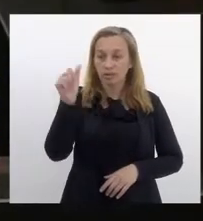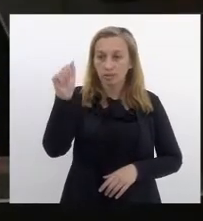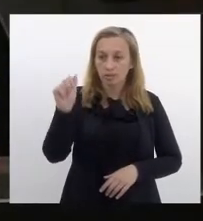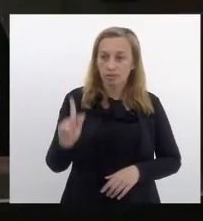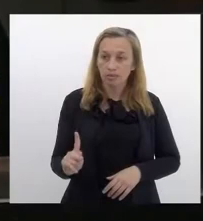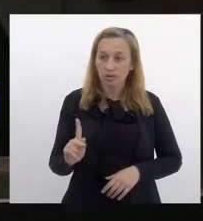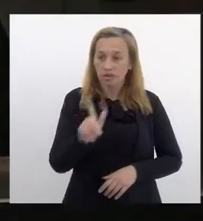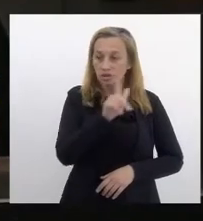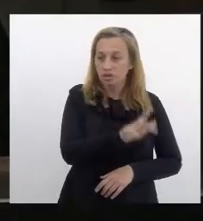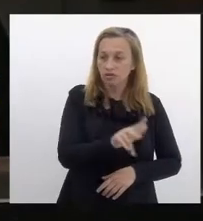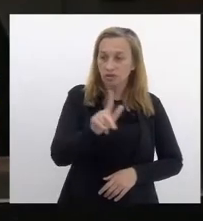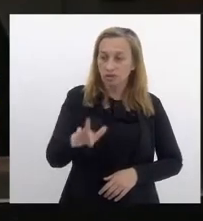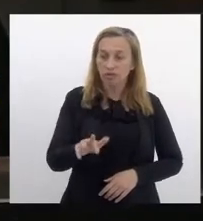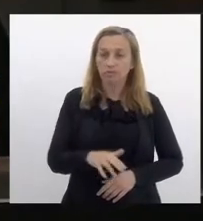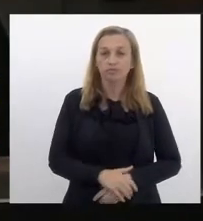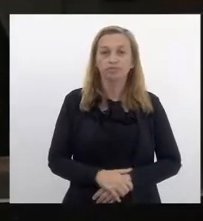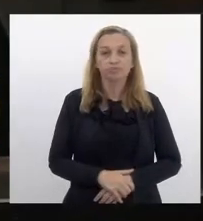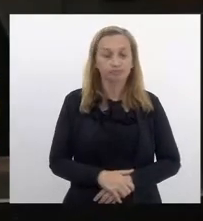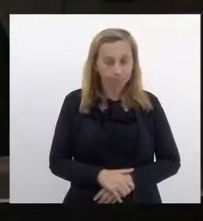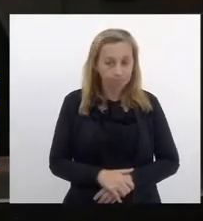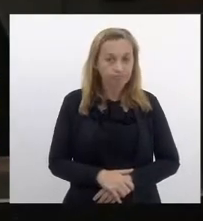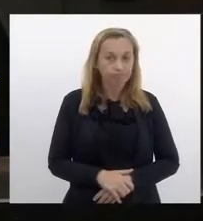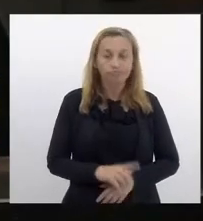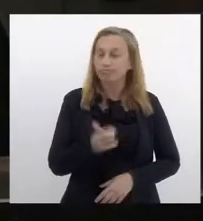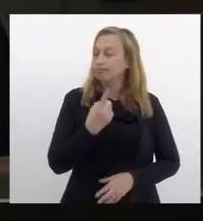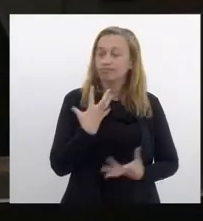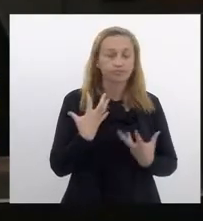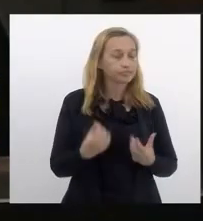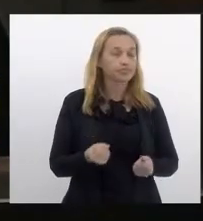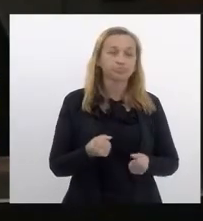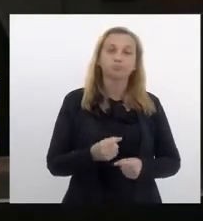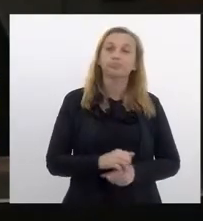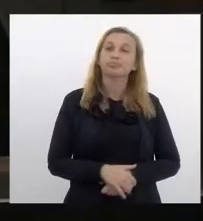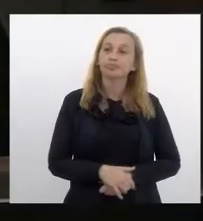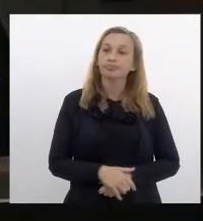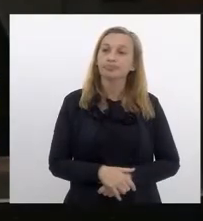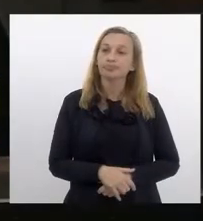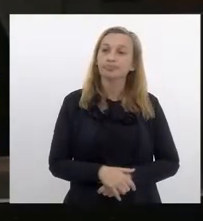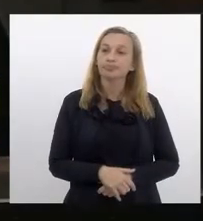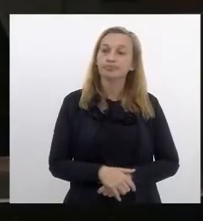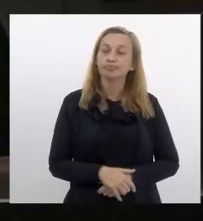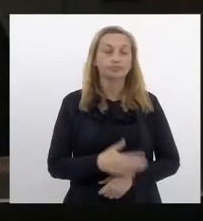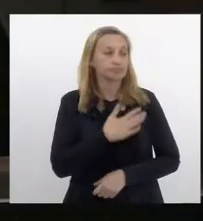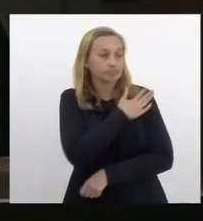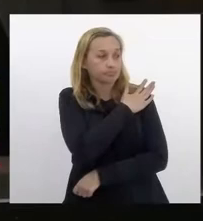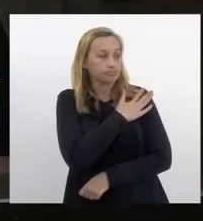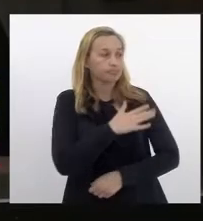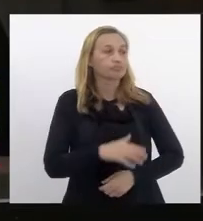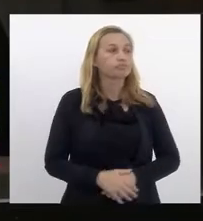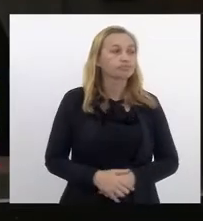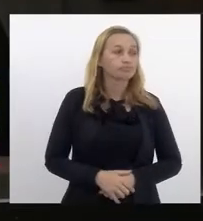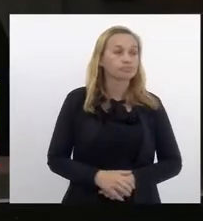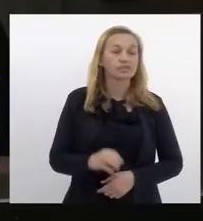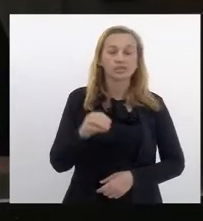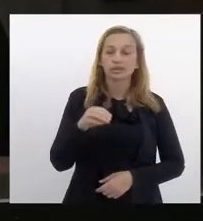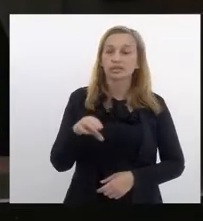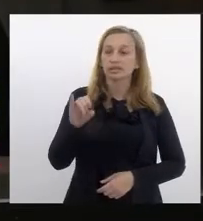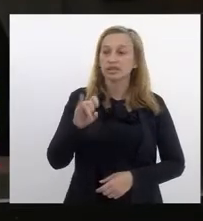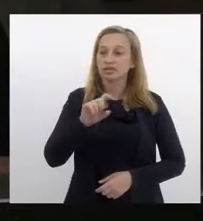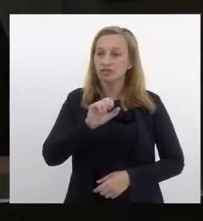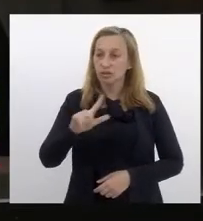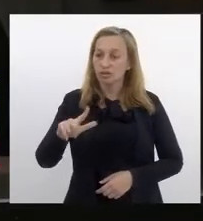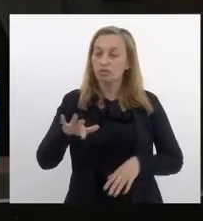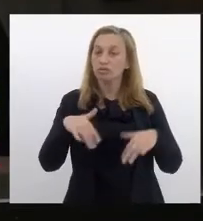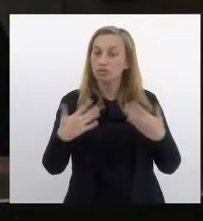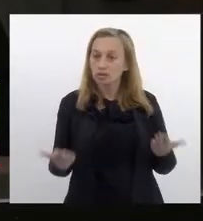aposentadorias distintas. Isto é inaceitável, tanto para o militar quanto para o civil.